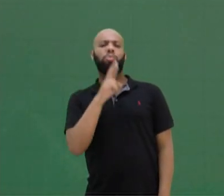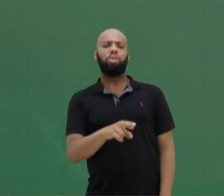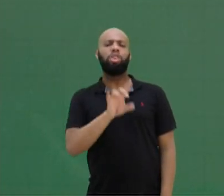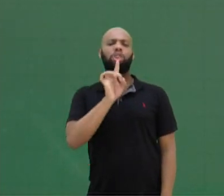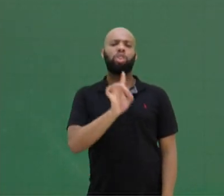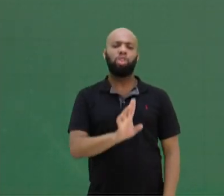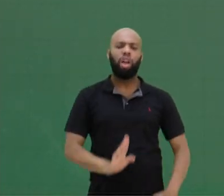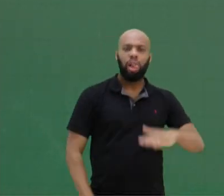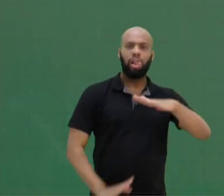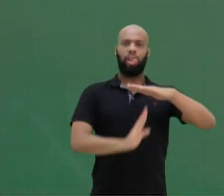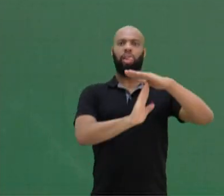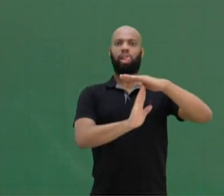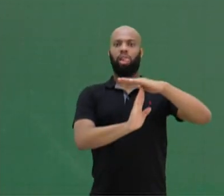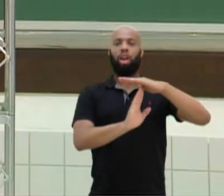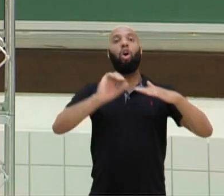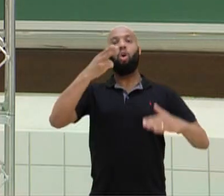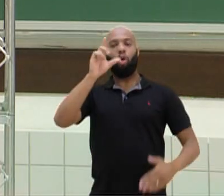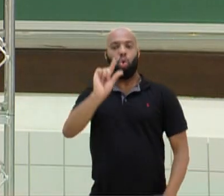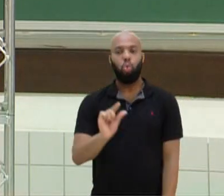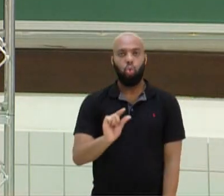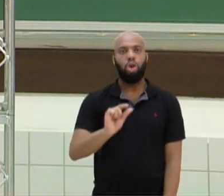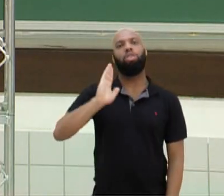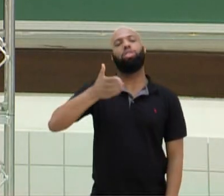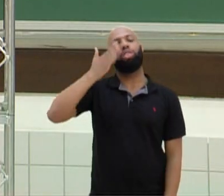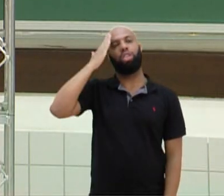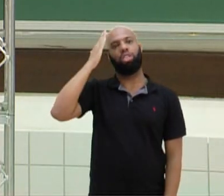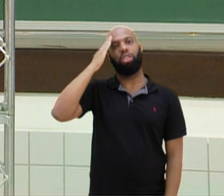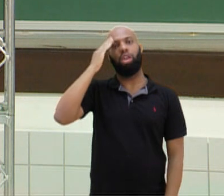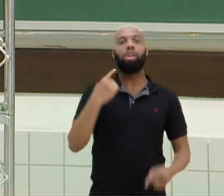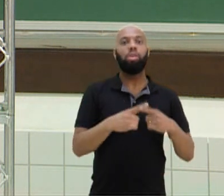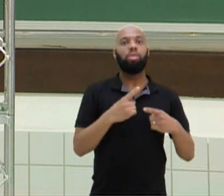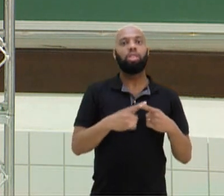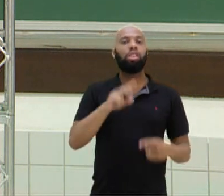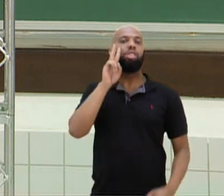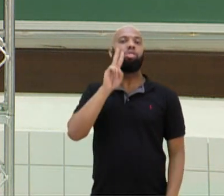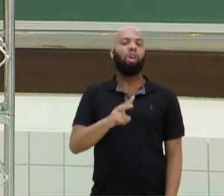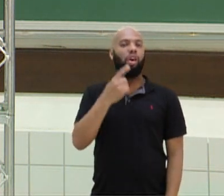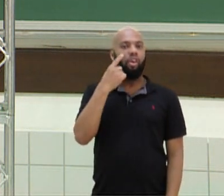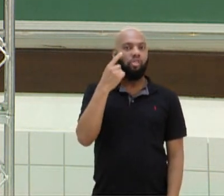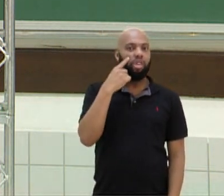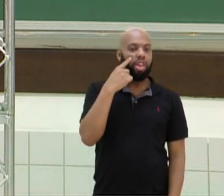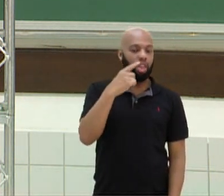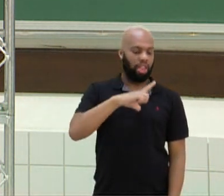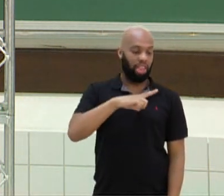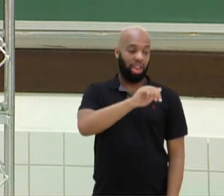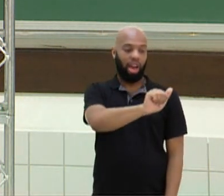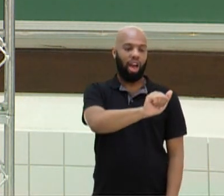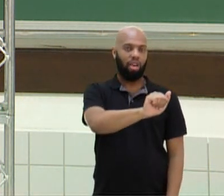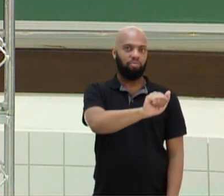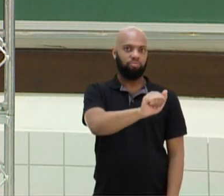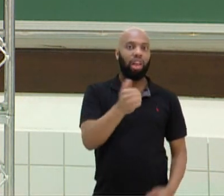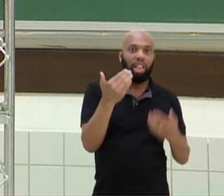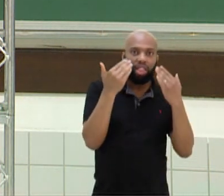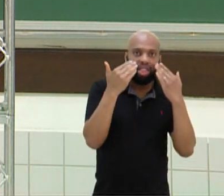encontrando e descrevendo o gráfico dessa função. Menos x² mais 5x menos 6.